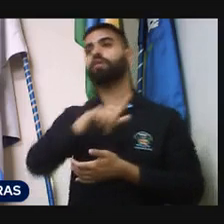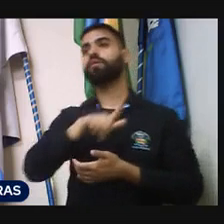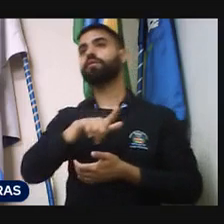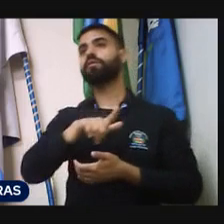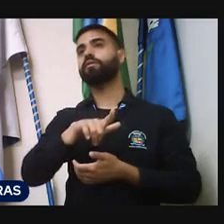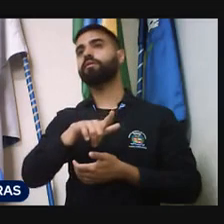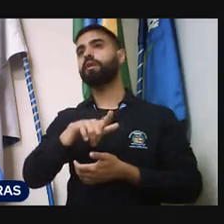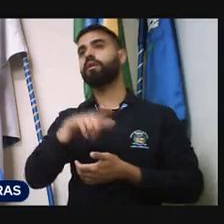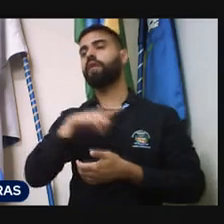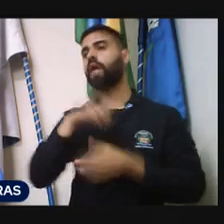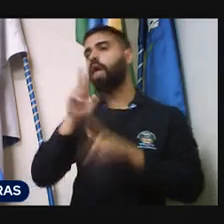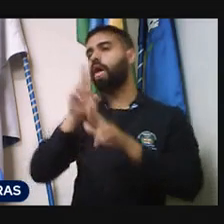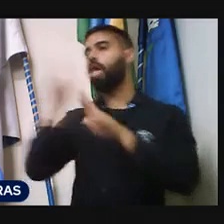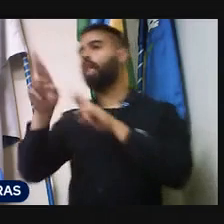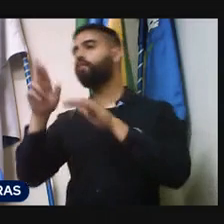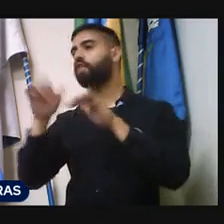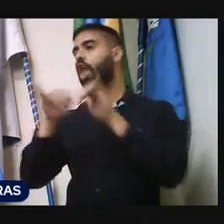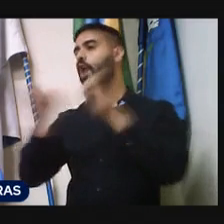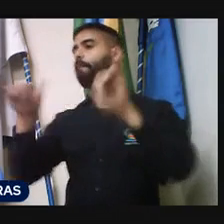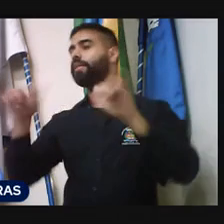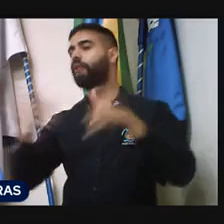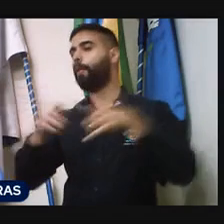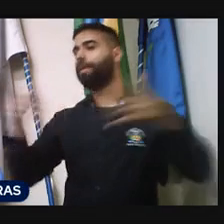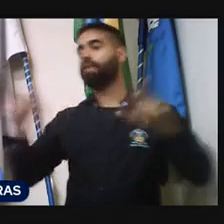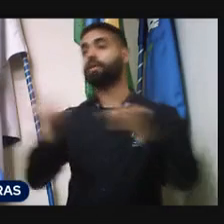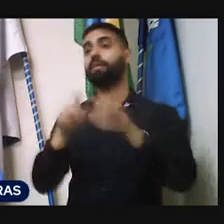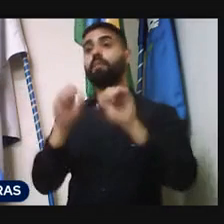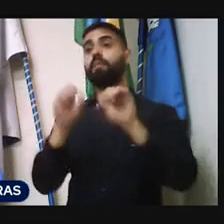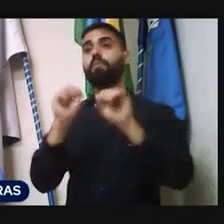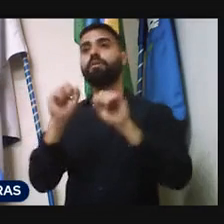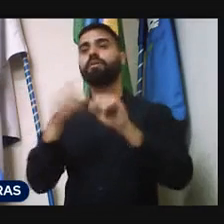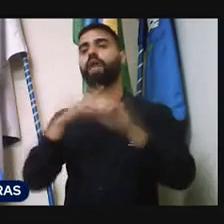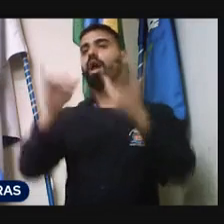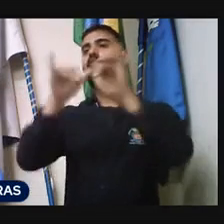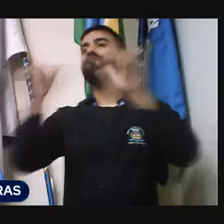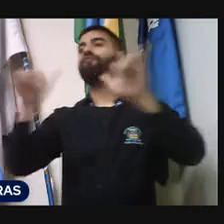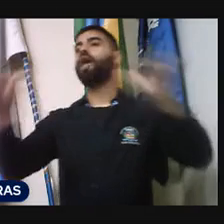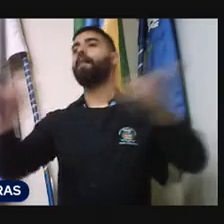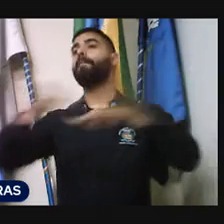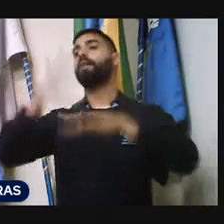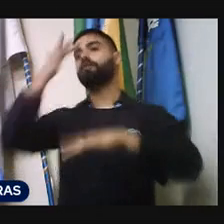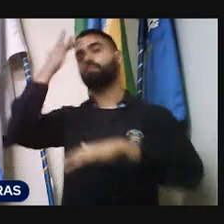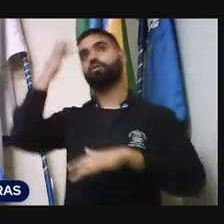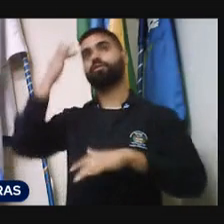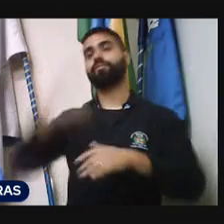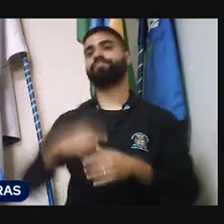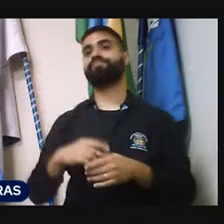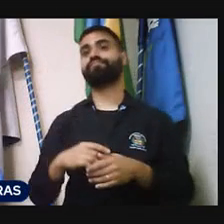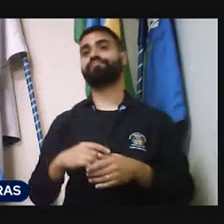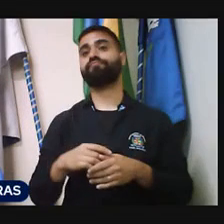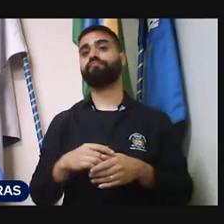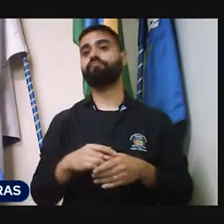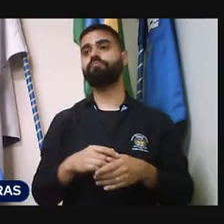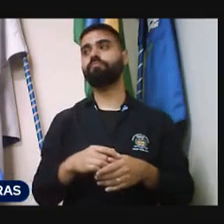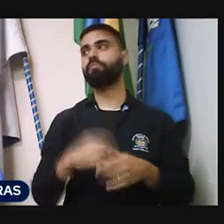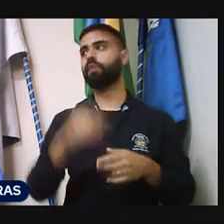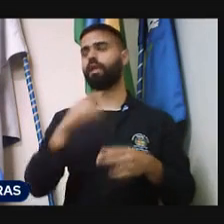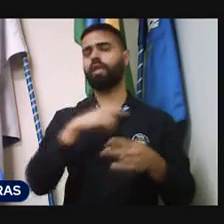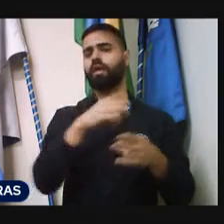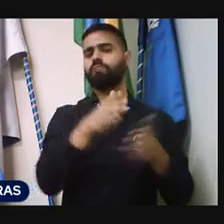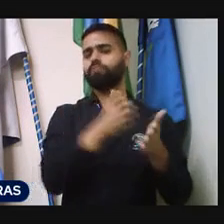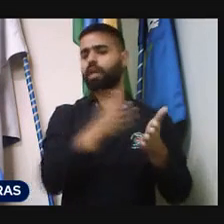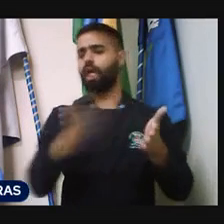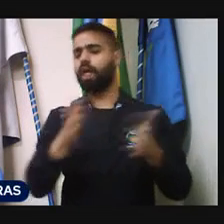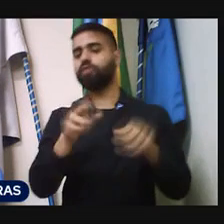dá o nosso recado uma ampliar o máximo aí a possibilidade do nosso recado separei alguns temas aqui Presidente